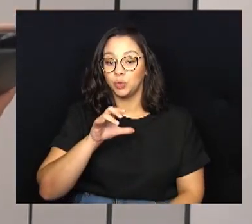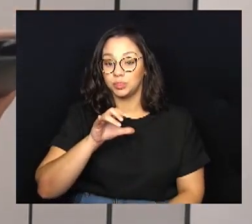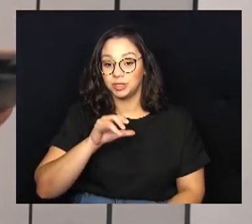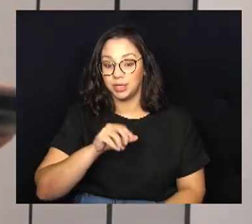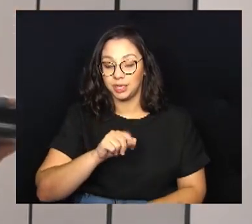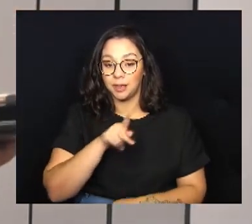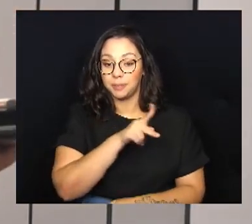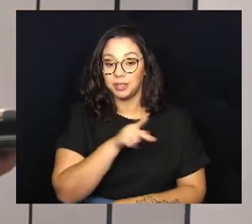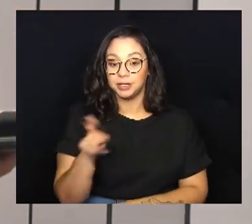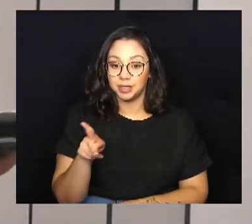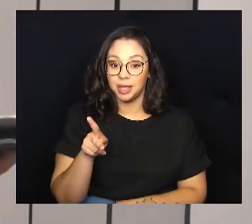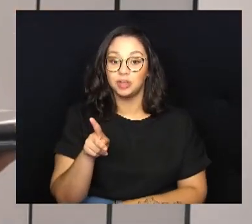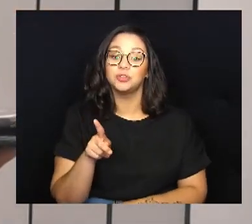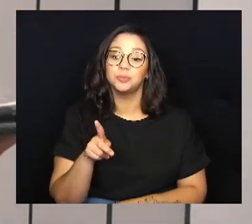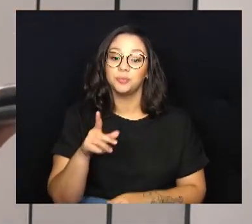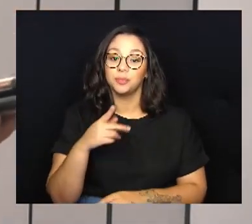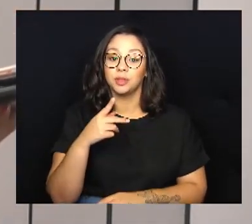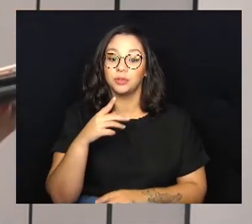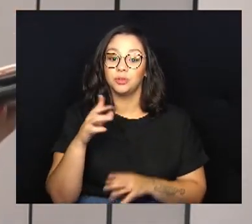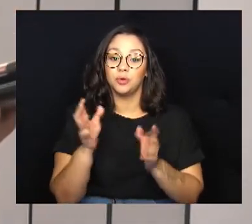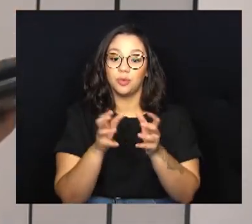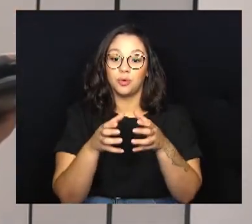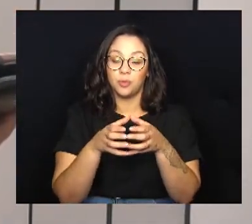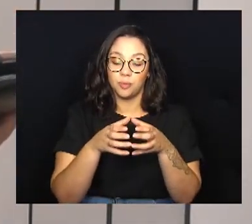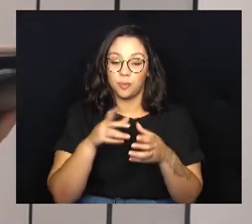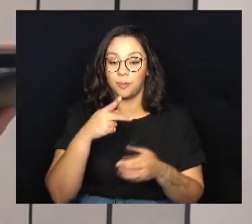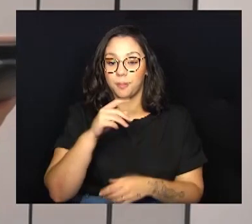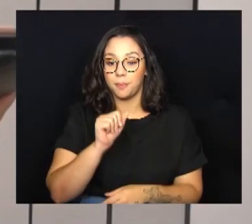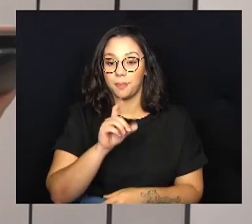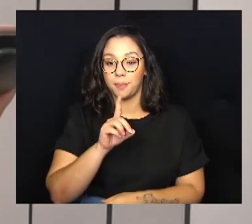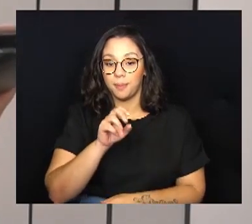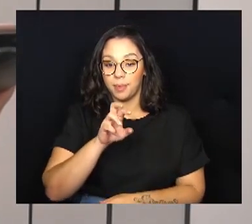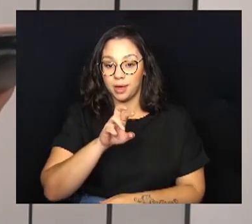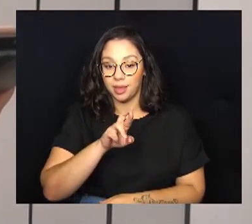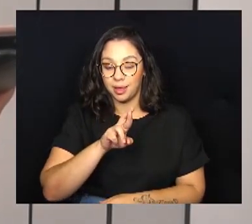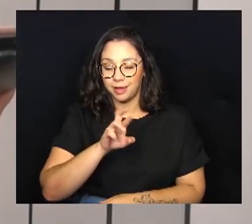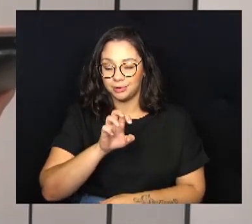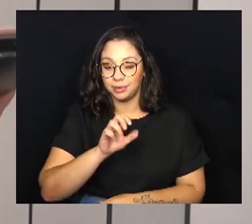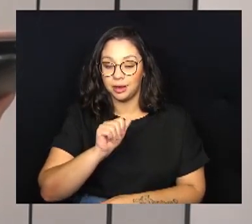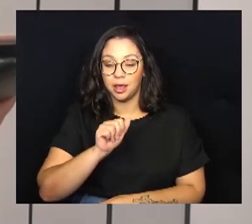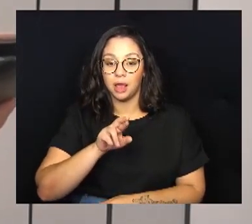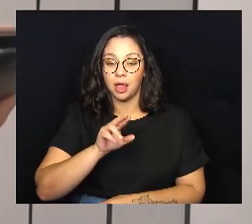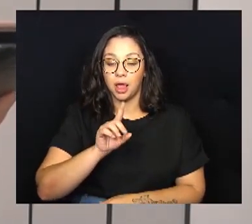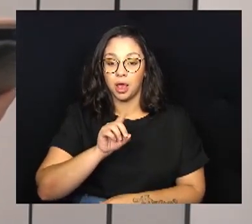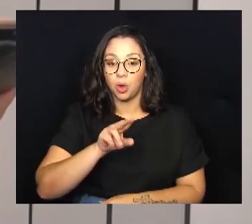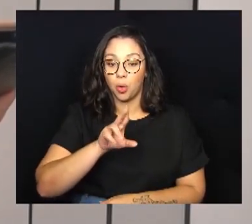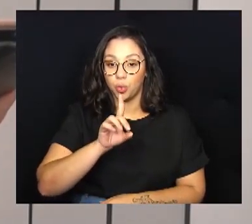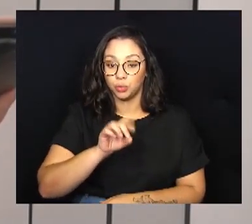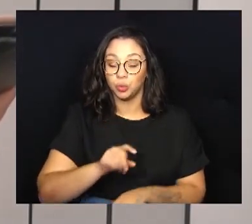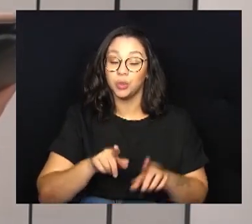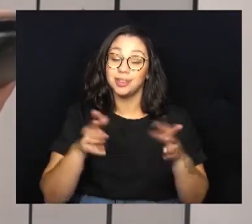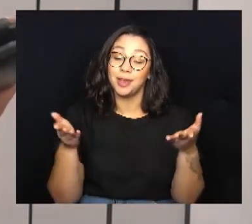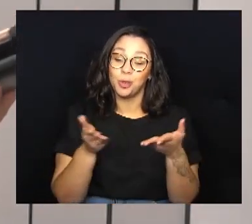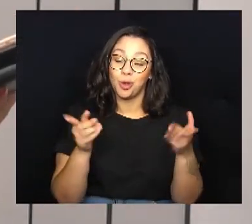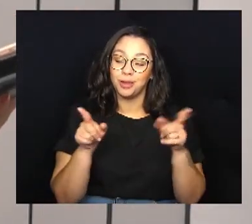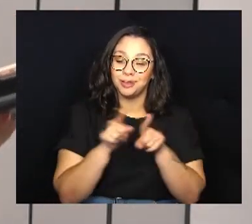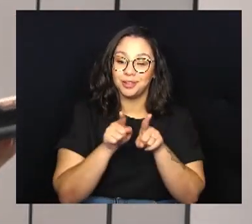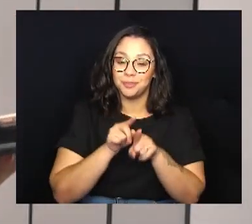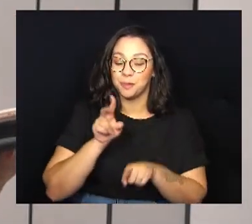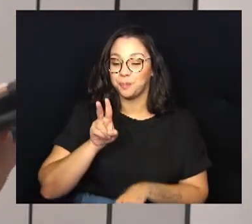a pergunta aí João Paulo Albino. Isso, nós precisamos sim de investimento na rede de atenção psicossocial. Não dá para deixar ninguém de